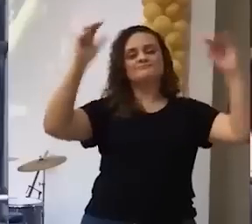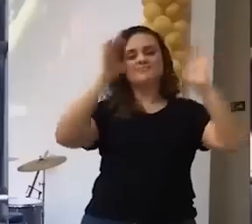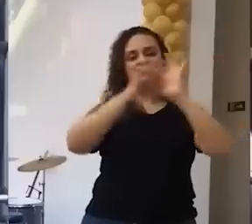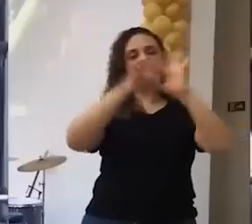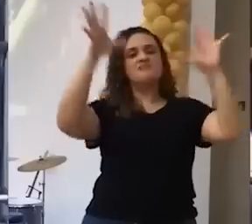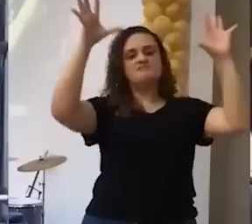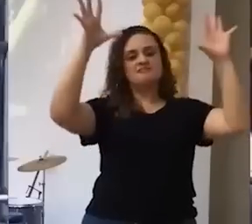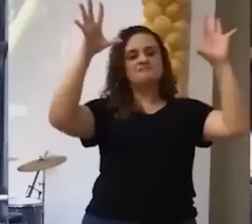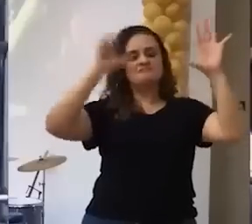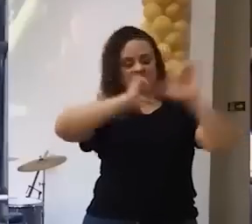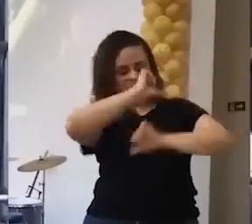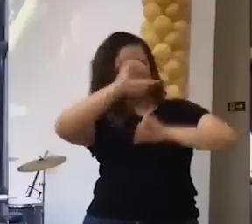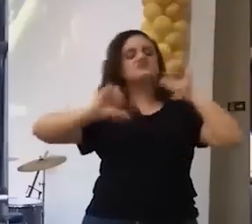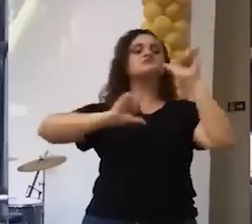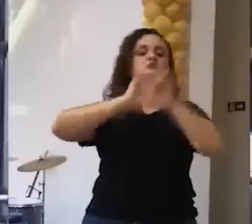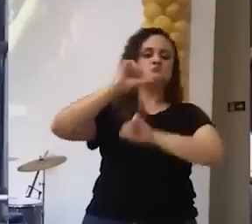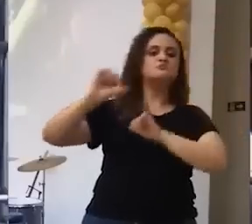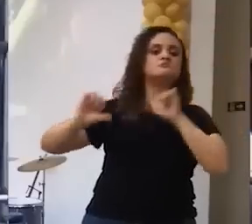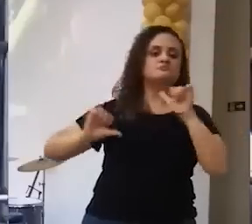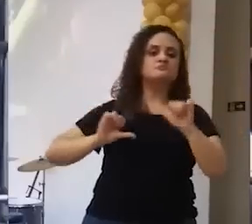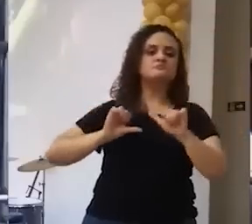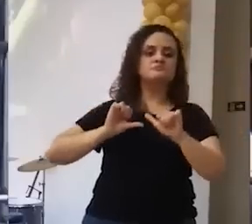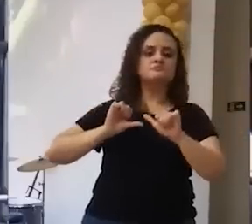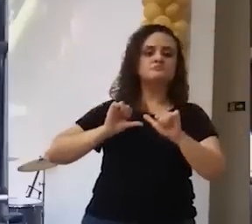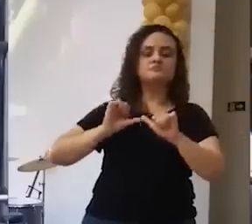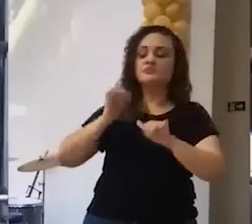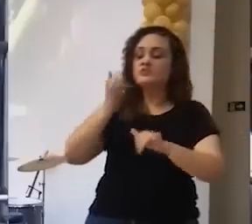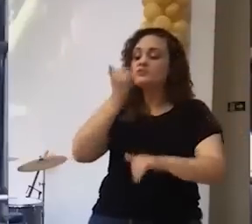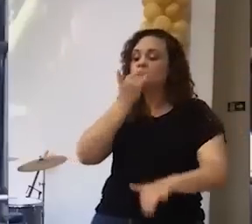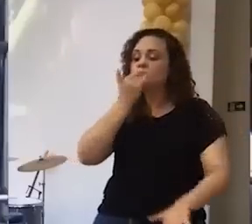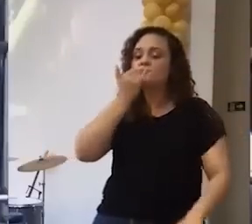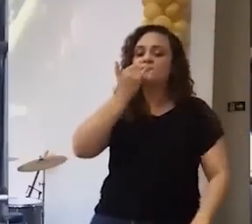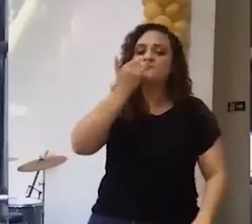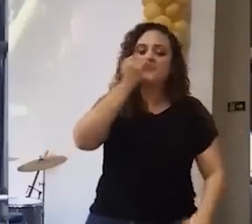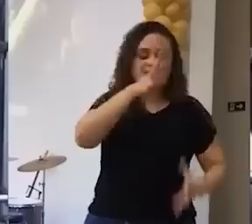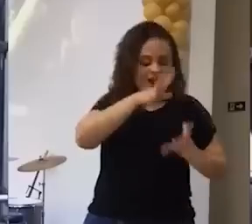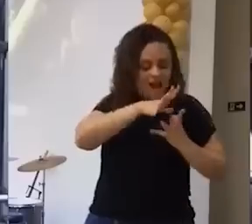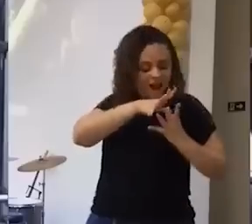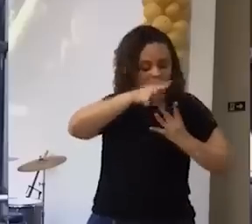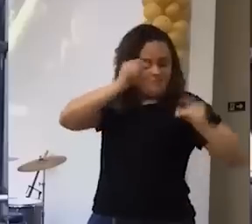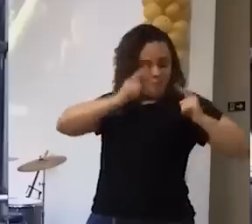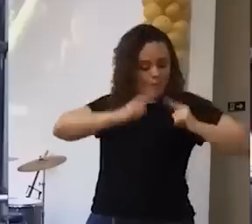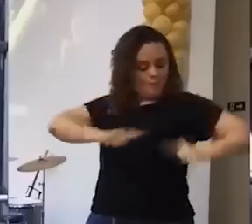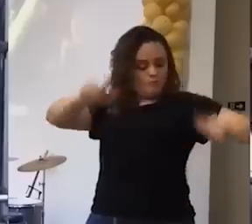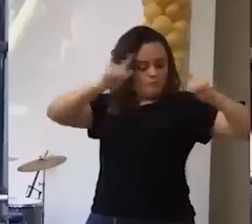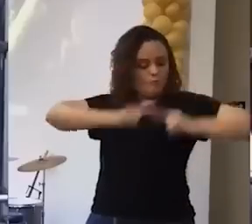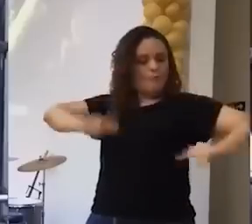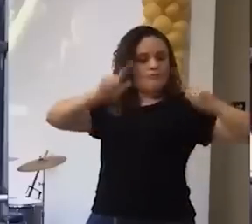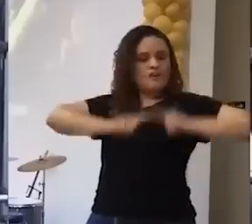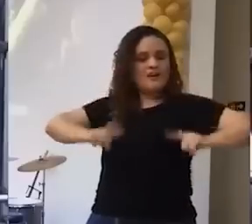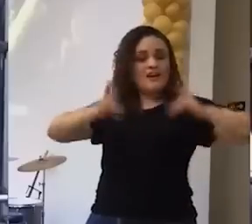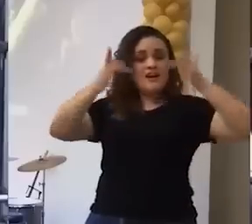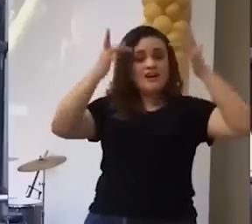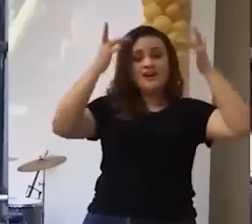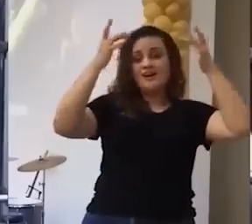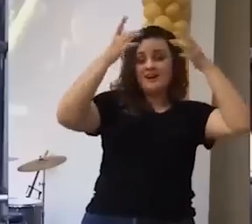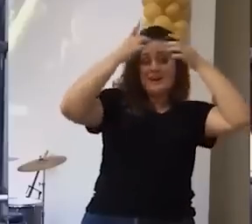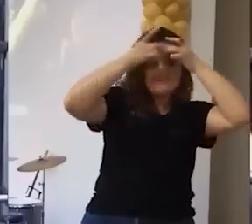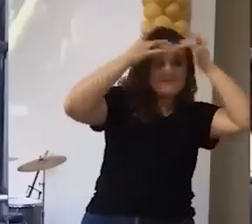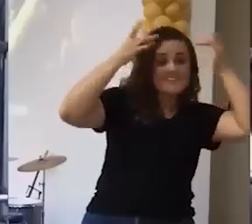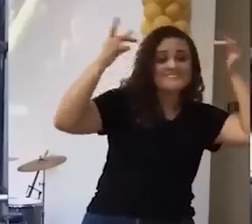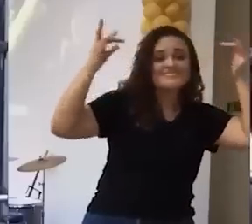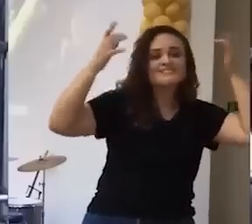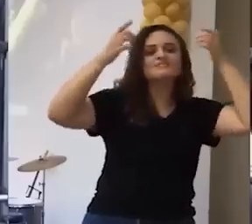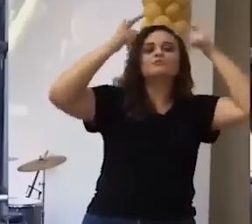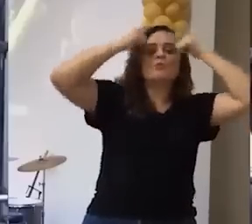perdão restaura. O perdão é a asepsia da alma. É a faxina da mente. É a alforria do